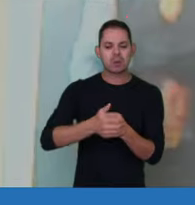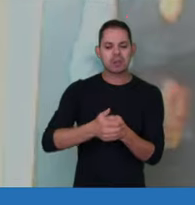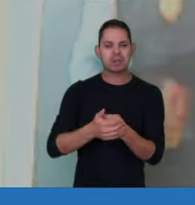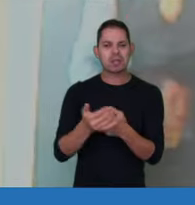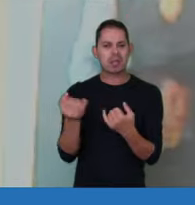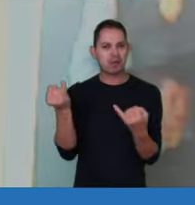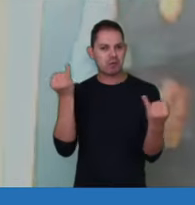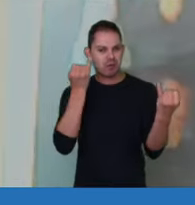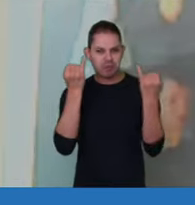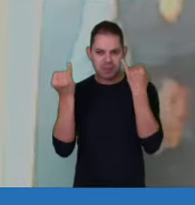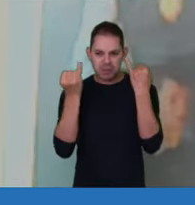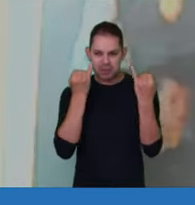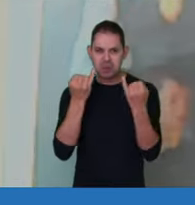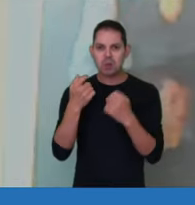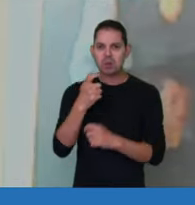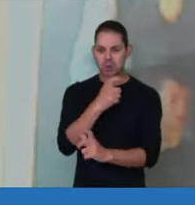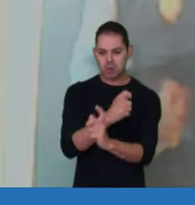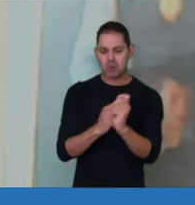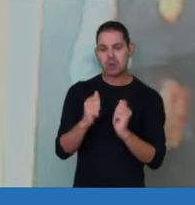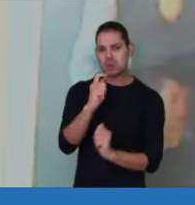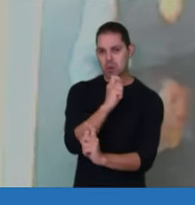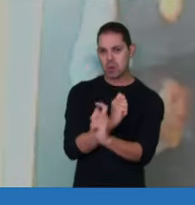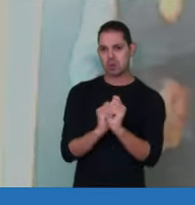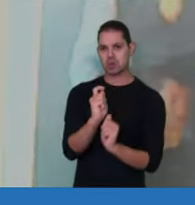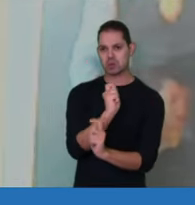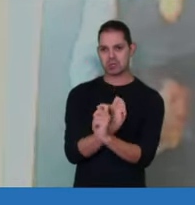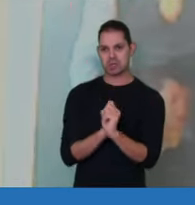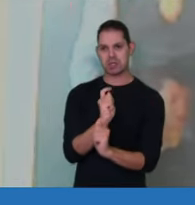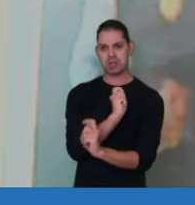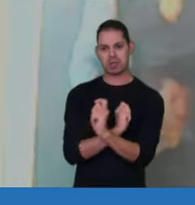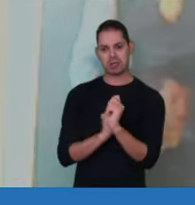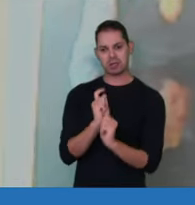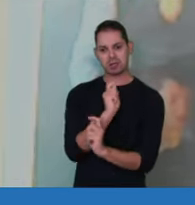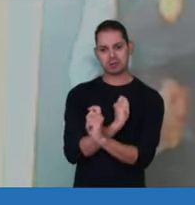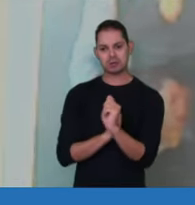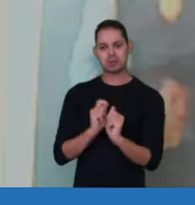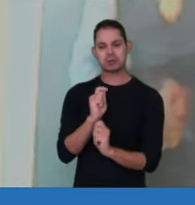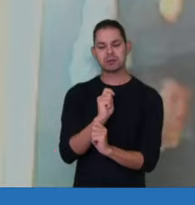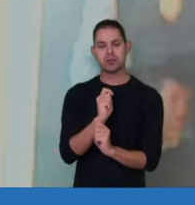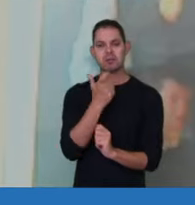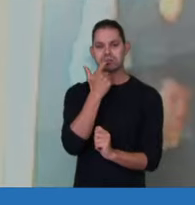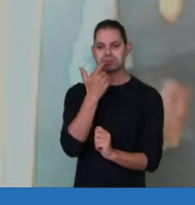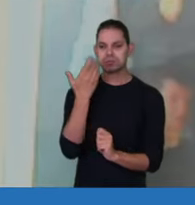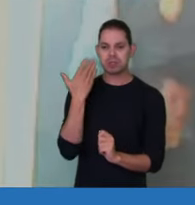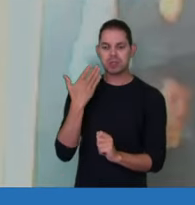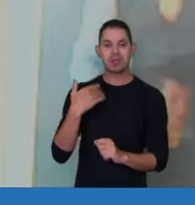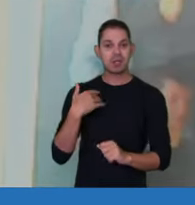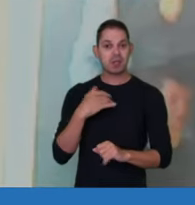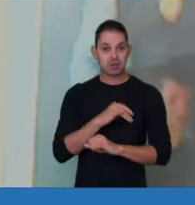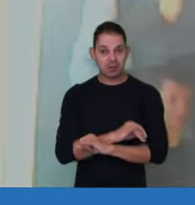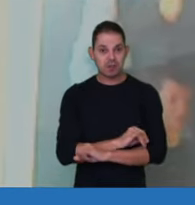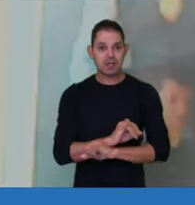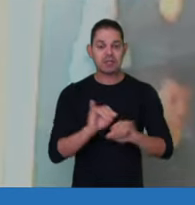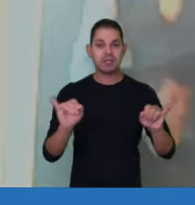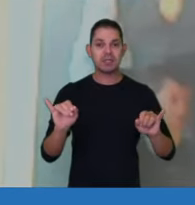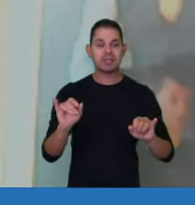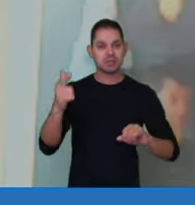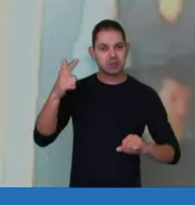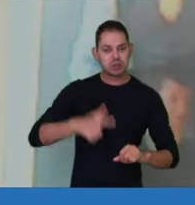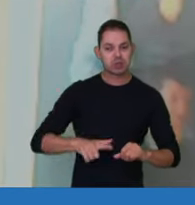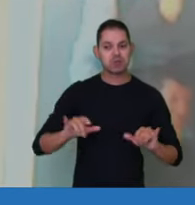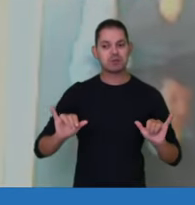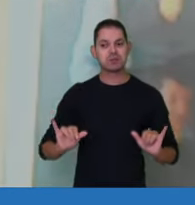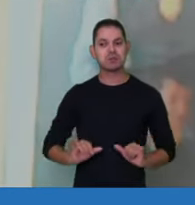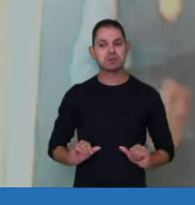estão escolhendo nos enganar. Eu disse esses dias que foi um tapa na cara, e talvez